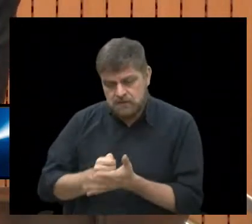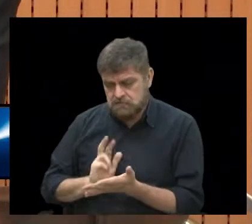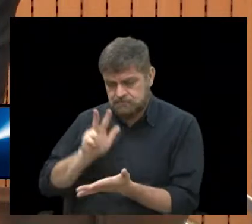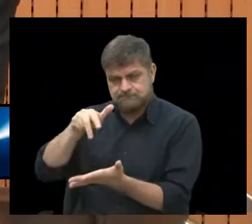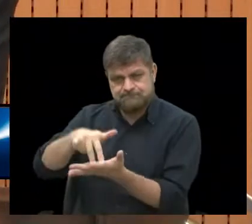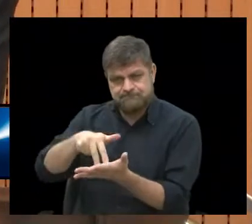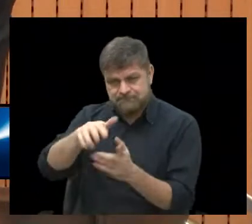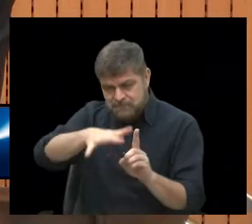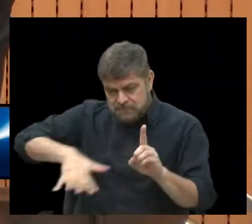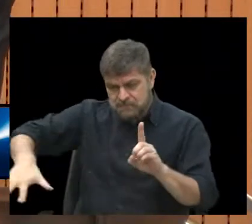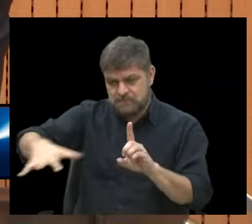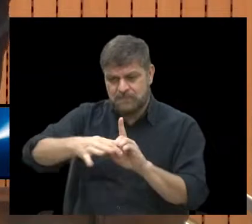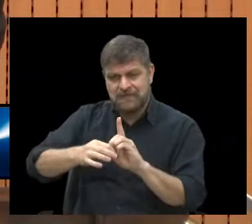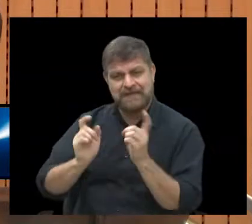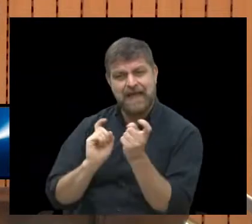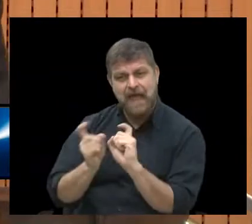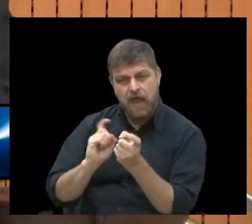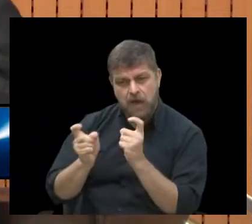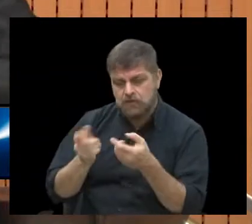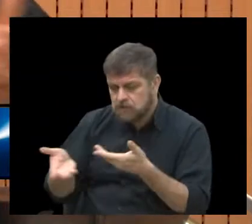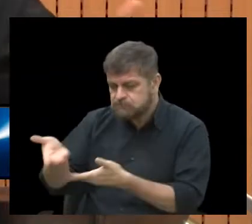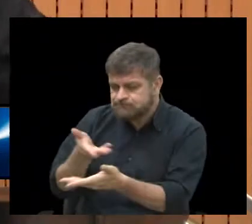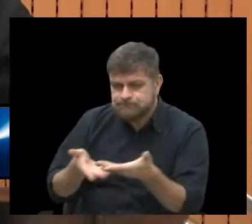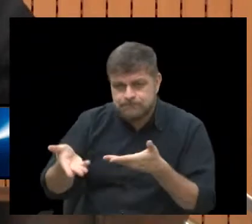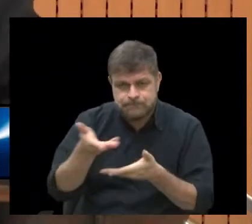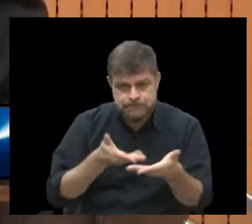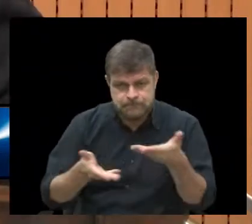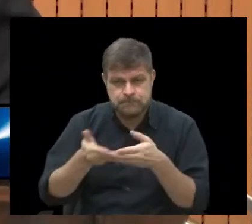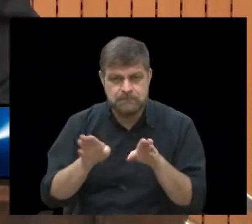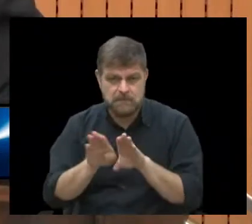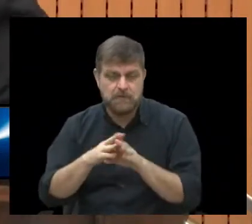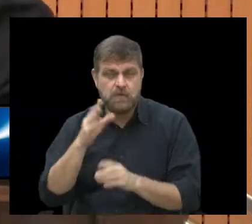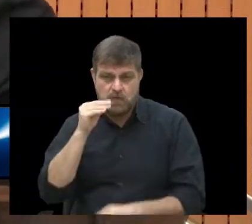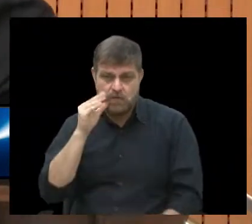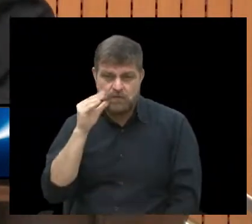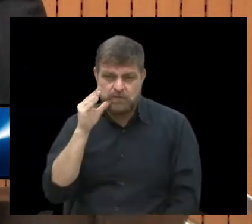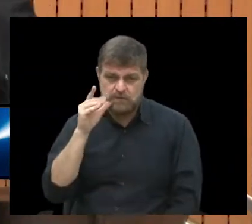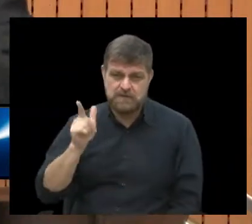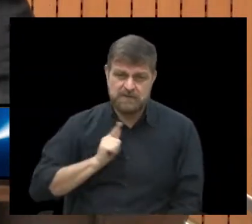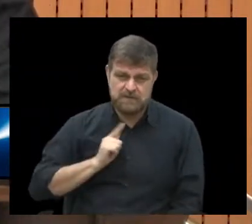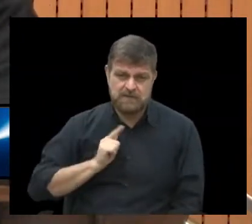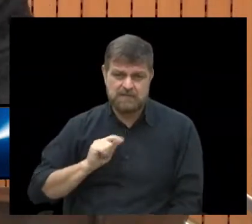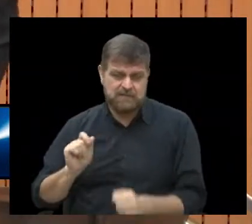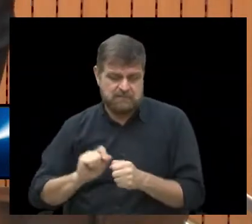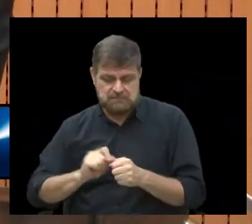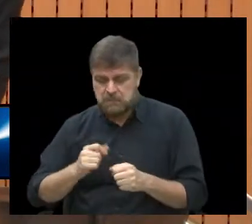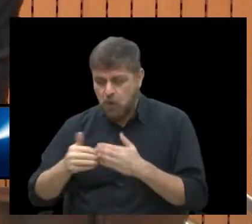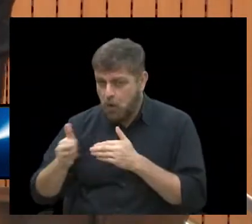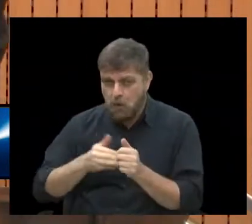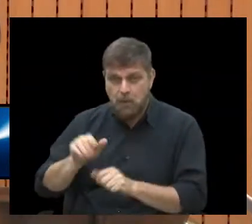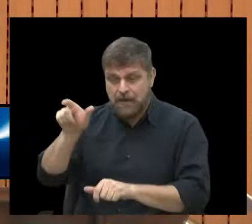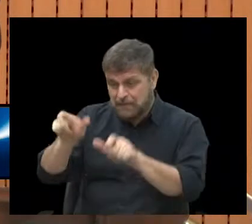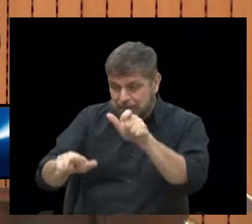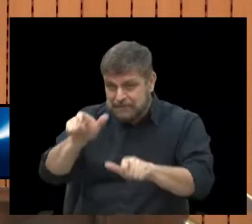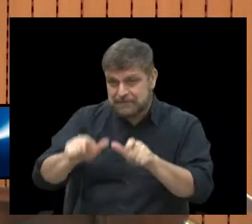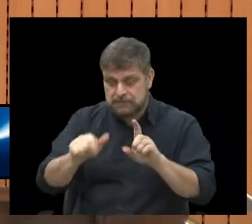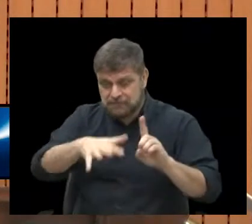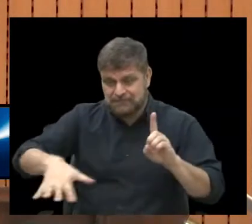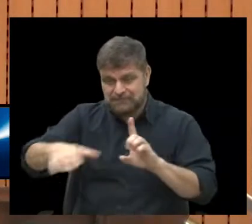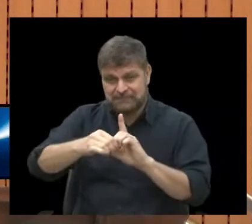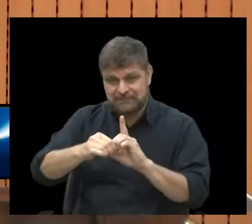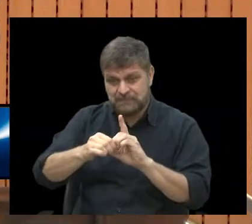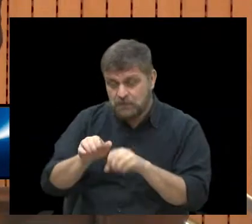reunir regularmente com essas pessoas, né? Assim como com outros funcionários, sejam em cargos gratificados, sejam comissionados, para que eles